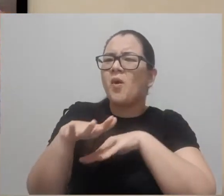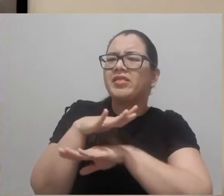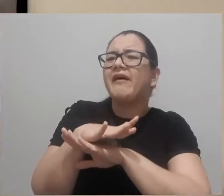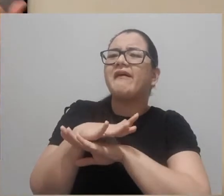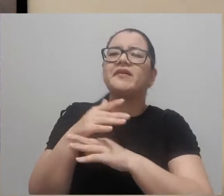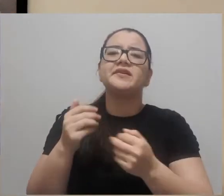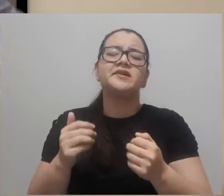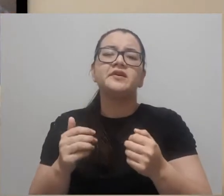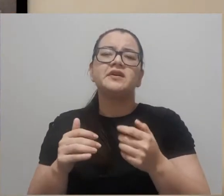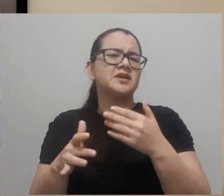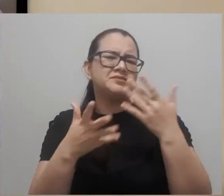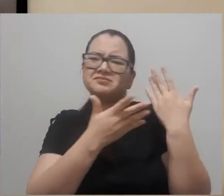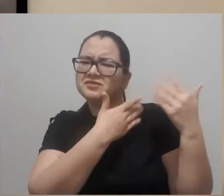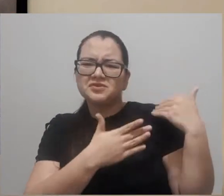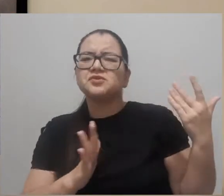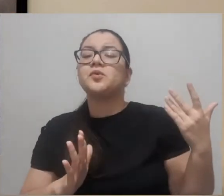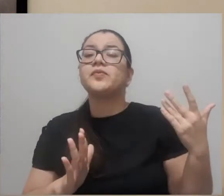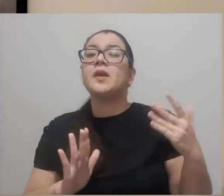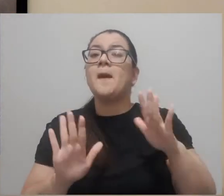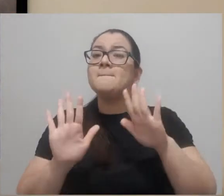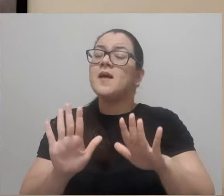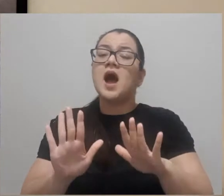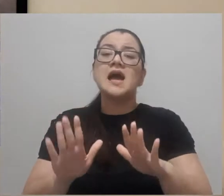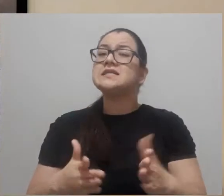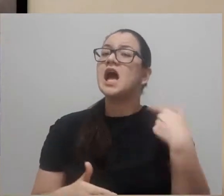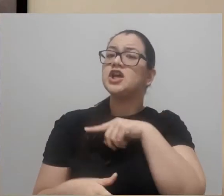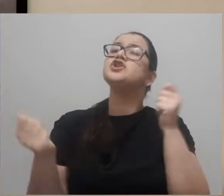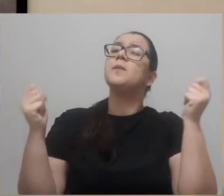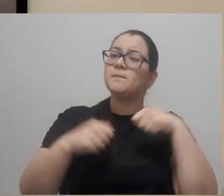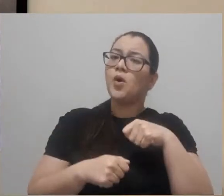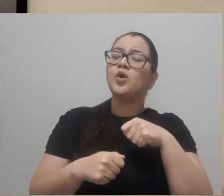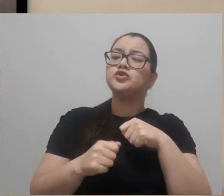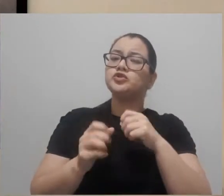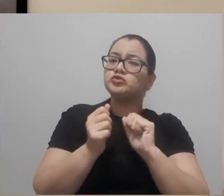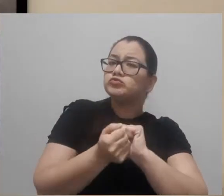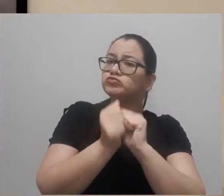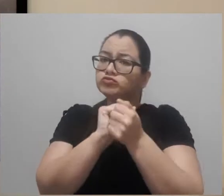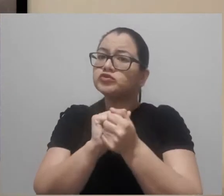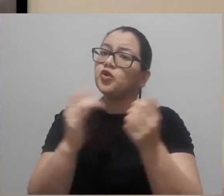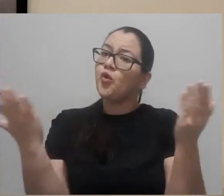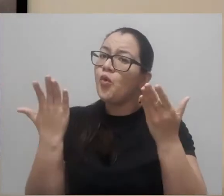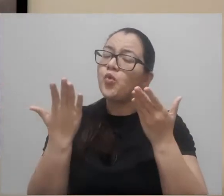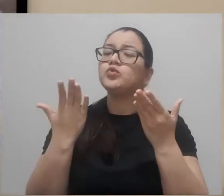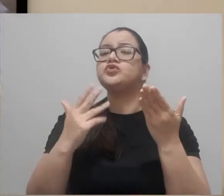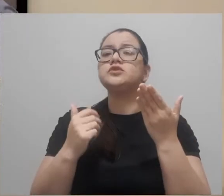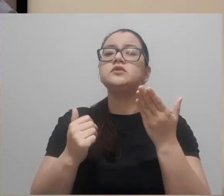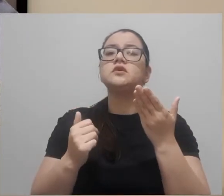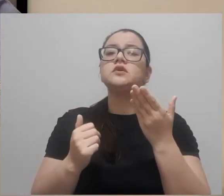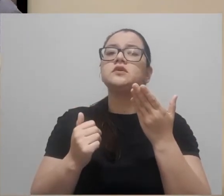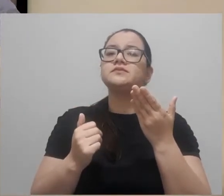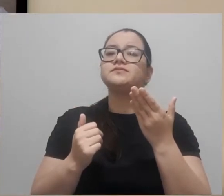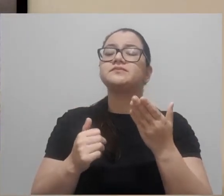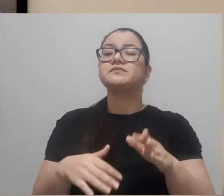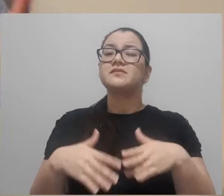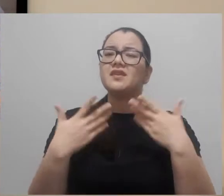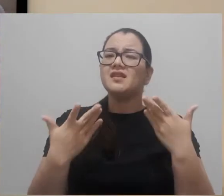Mas isso a gente pode fazer aplicação para nós, no nosso dia a dia, no nosso século 21, aquilo que